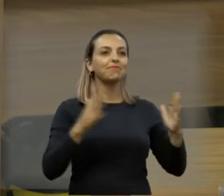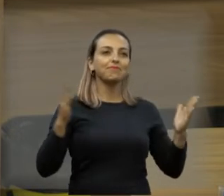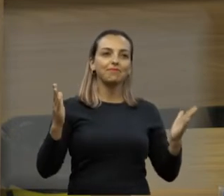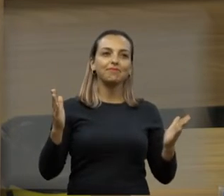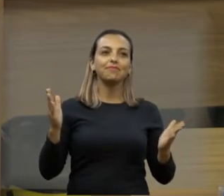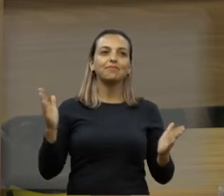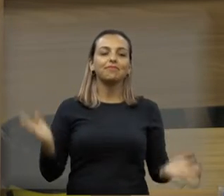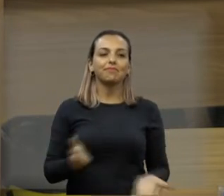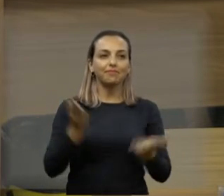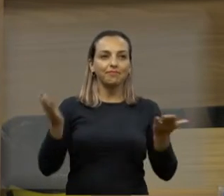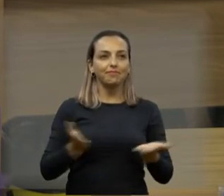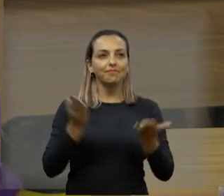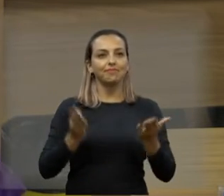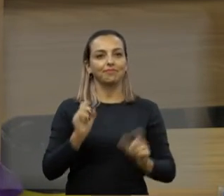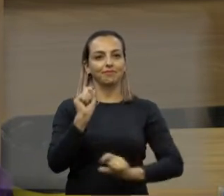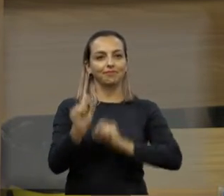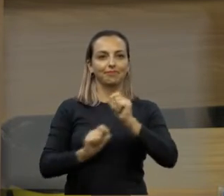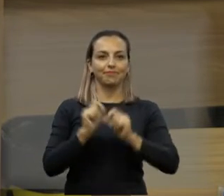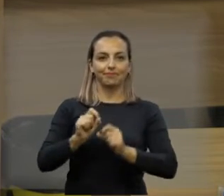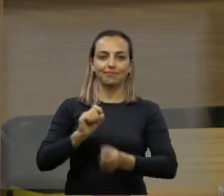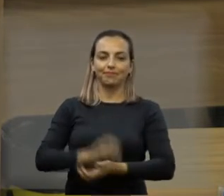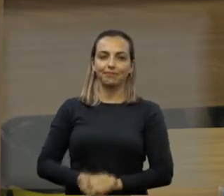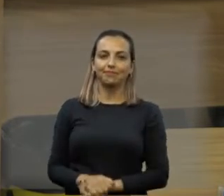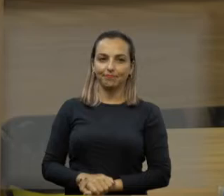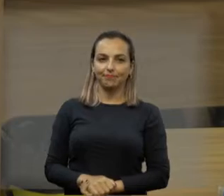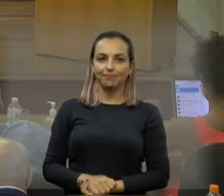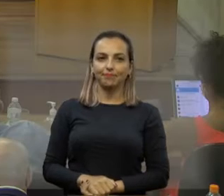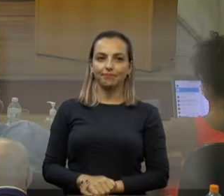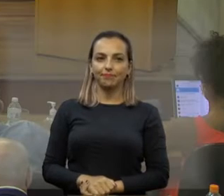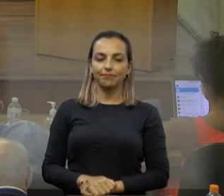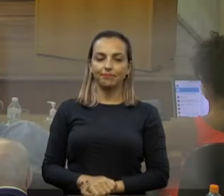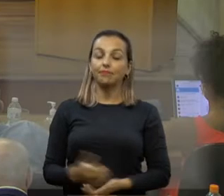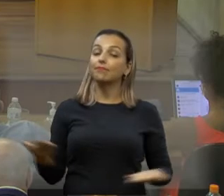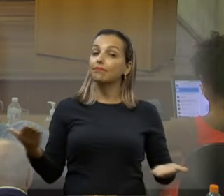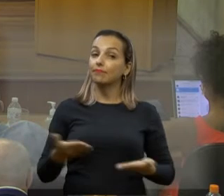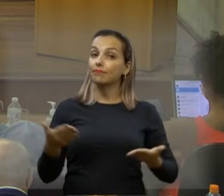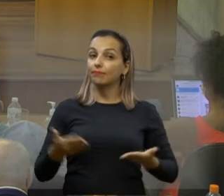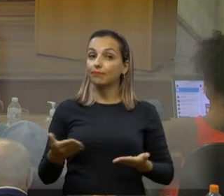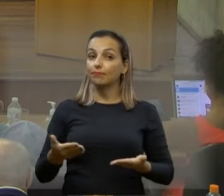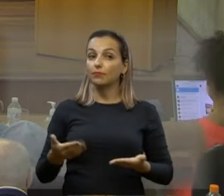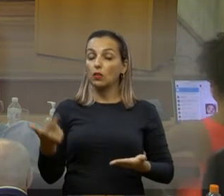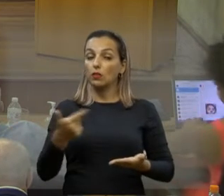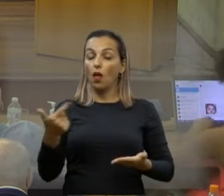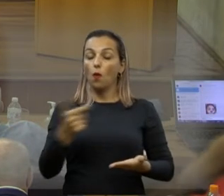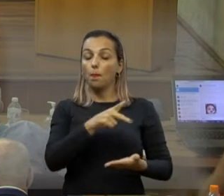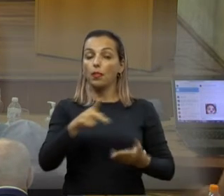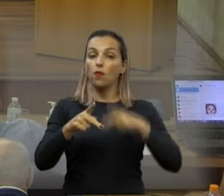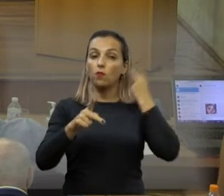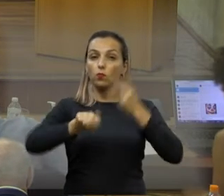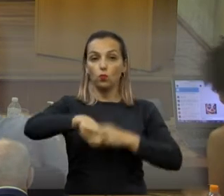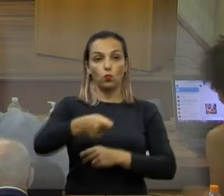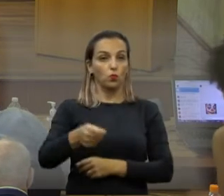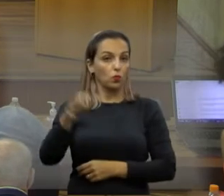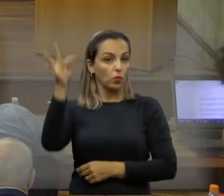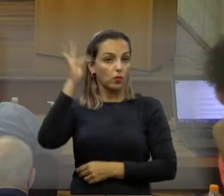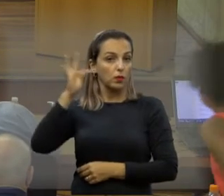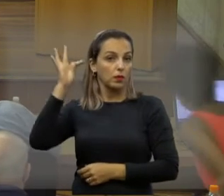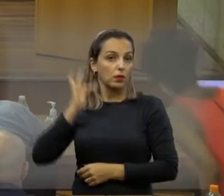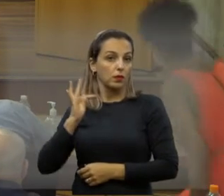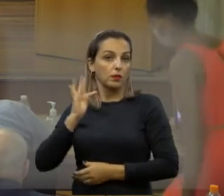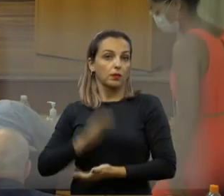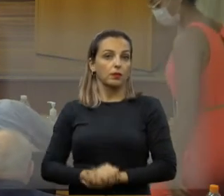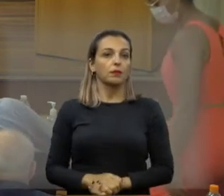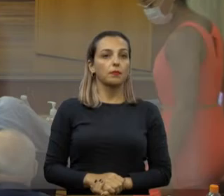Conte com meu apoio meu voto obrigado obrigado vereadora com a palavra vice-presidente a Tainara Faria